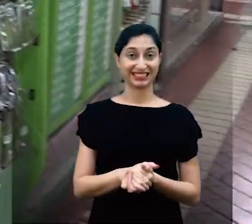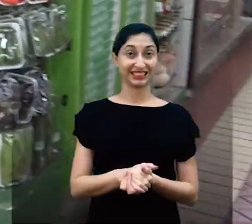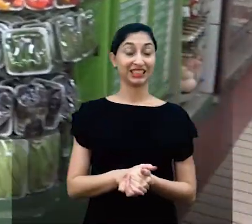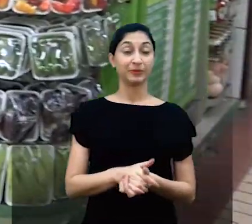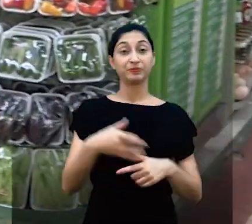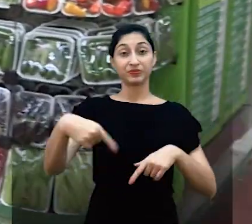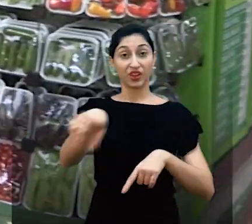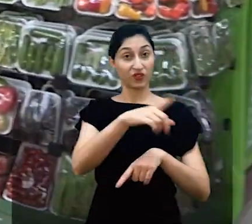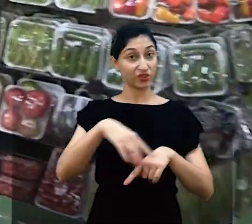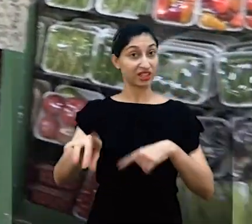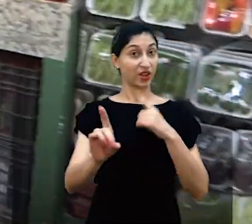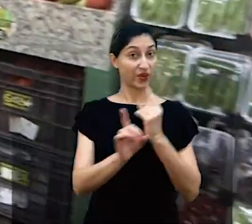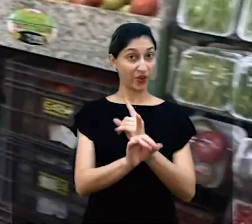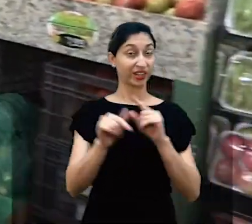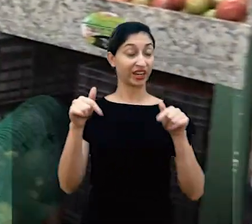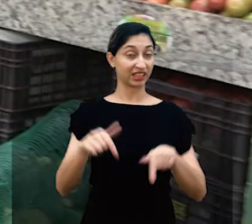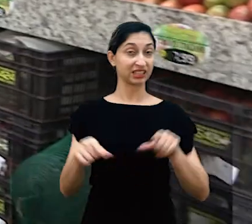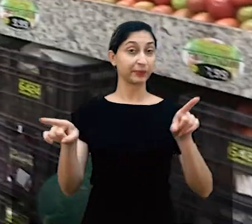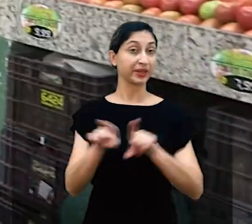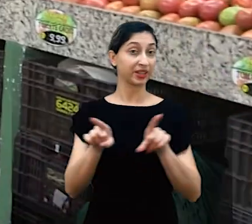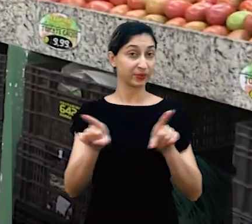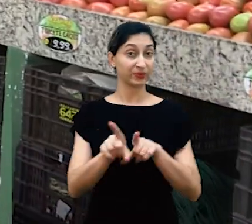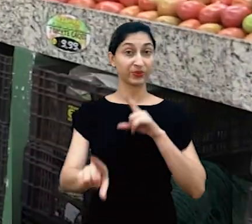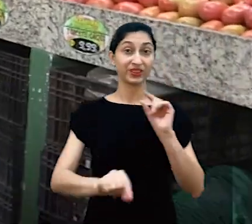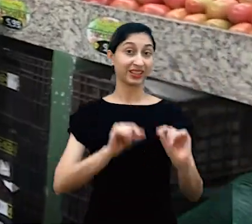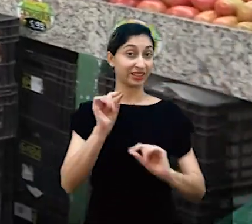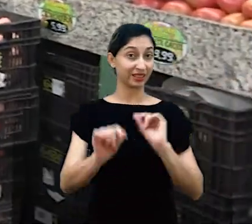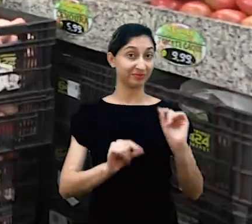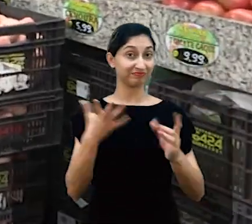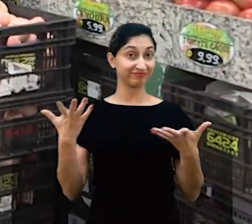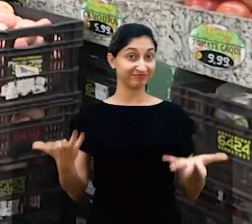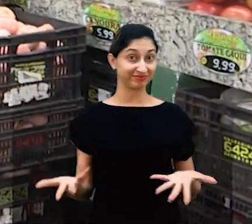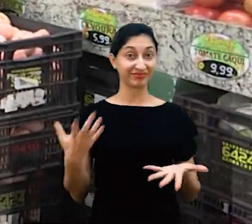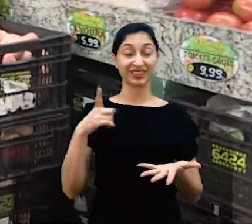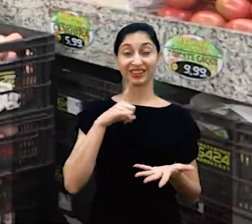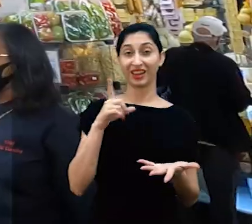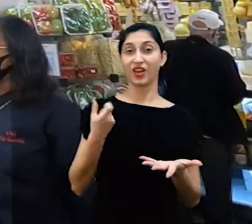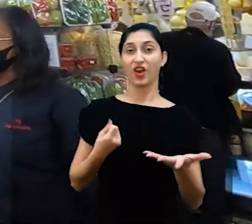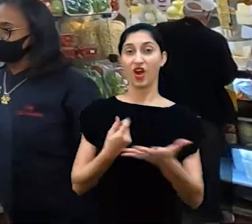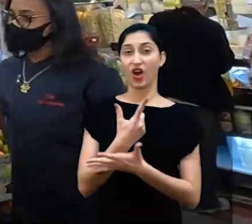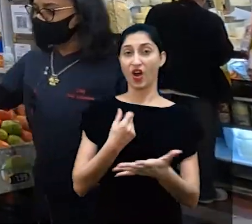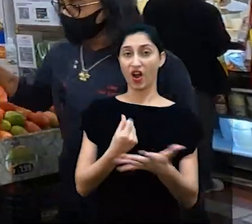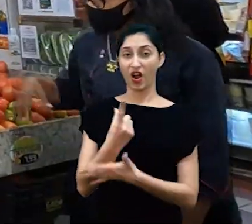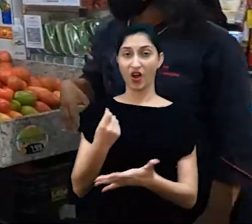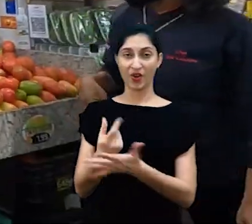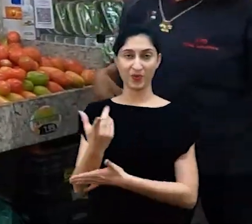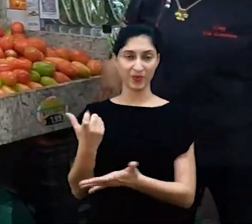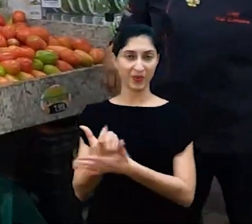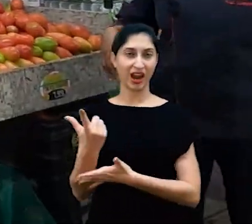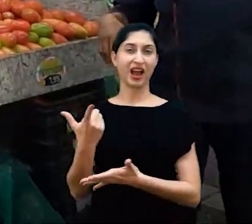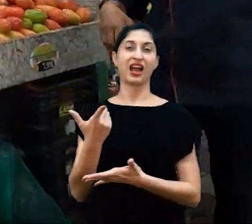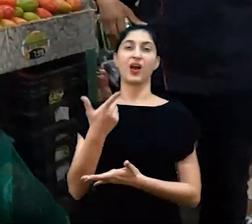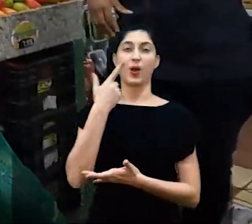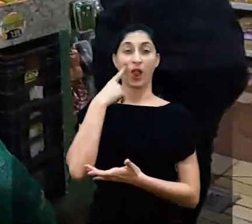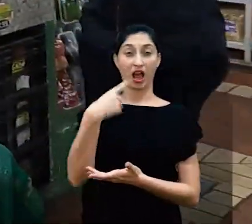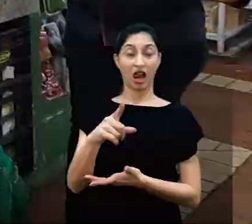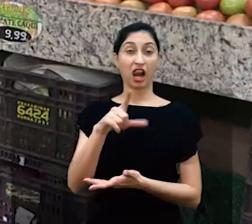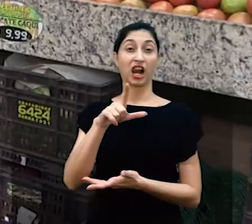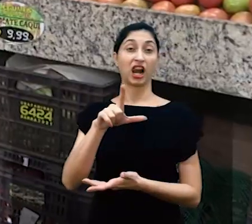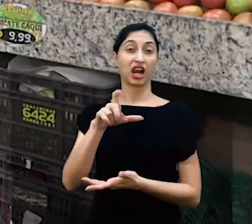Outra coisa que você encontra aqui no mercado, um sacolão. É, aqui ó, legumes